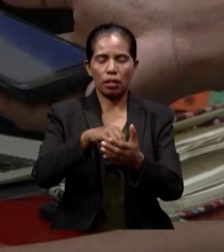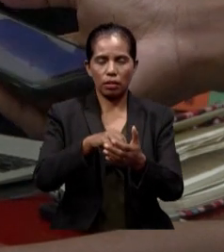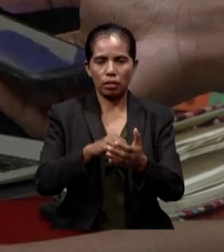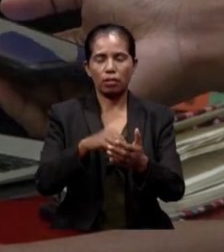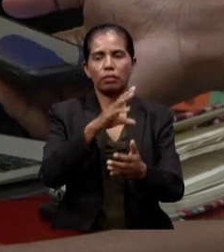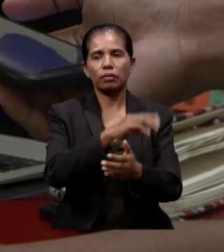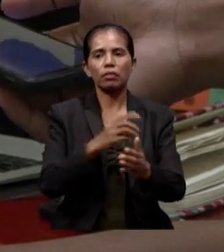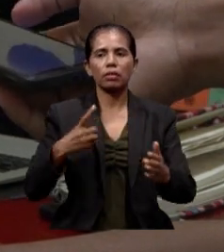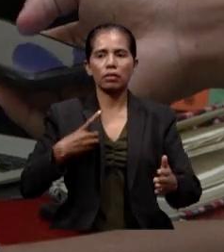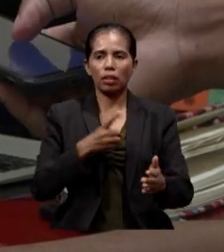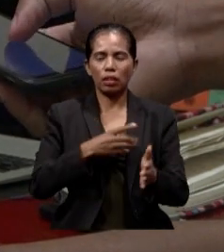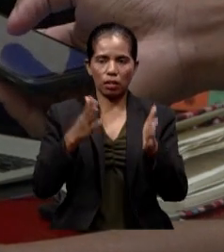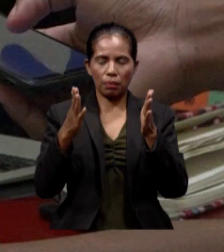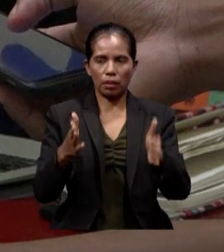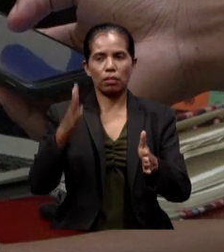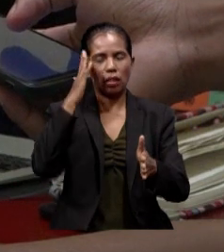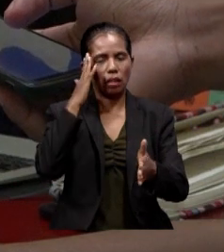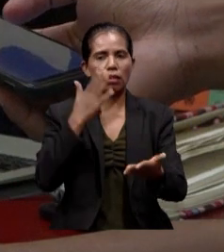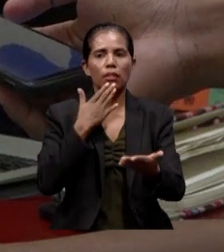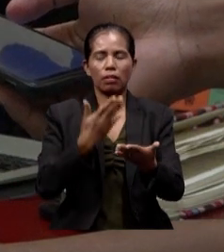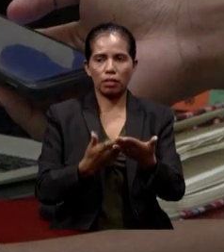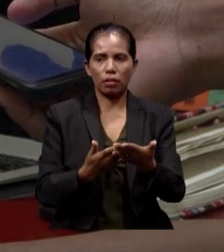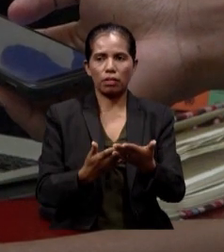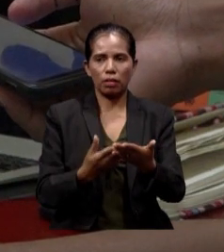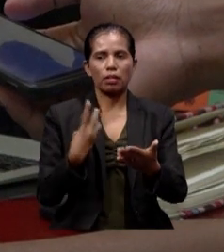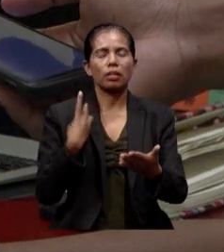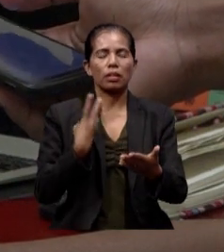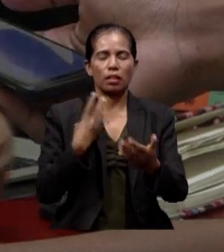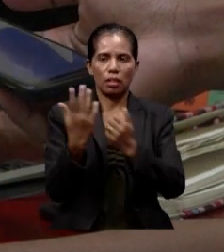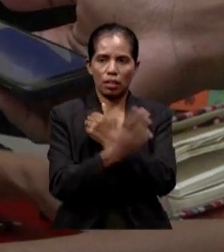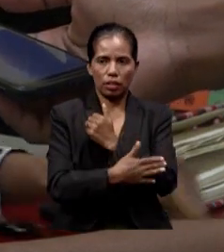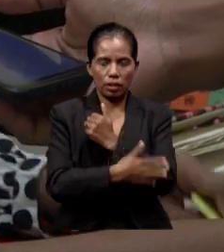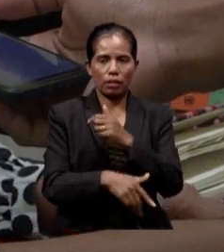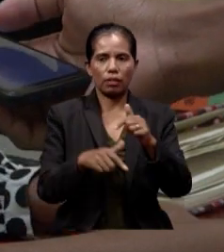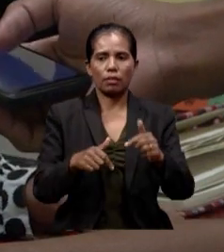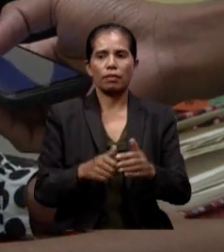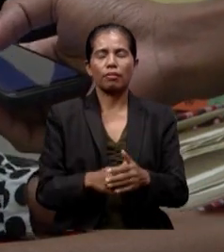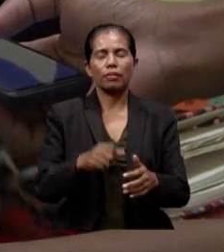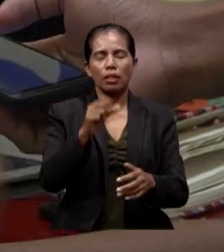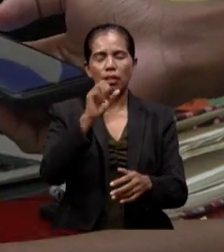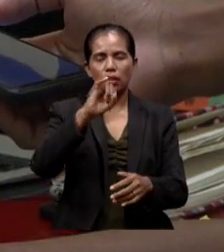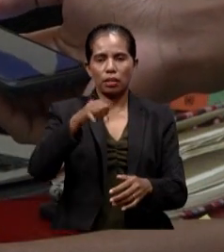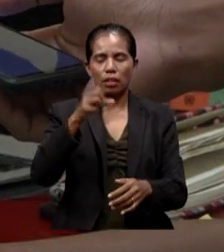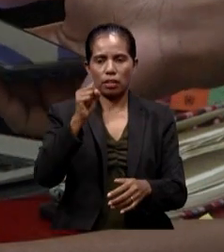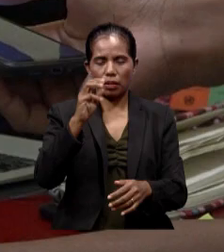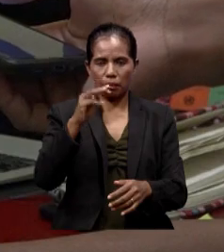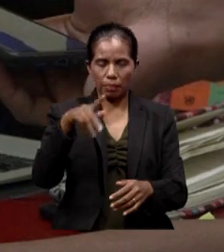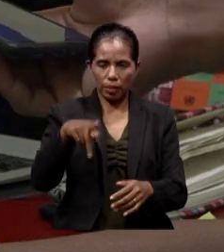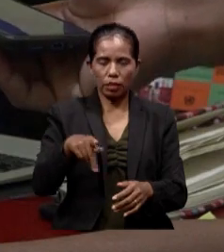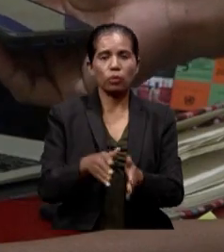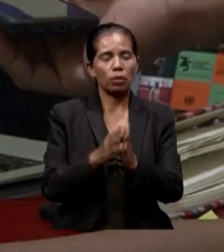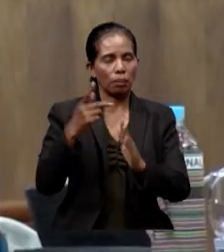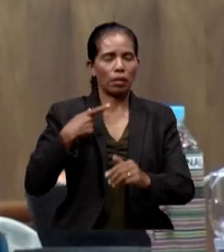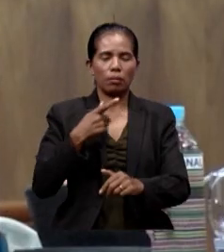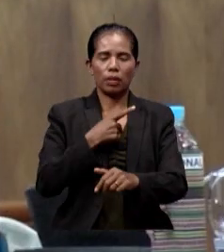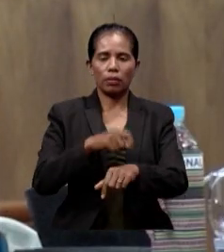fal deputaro nia hanu india gua ita nia nasaung ida ne. Zisimpimos husu ba Parlamento Nacional precisa tetu